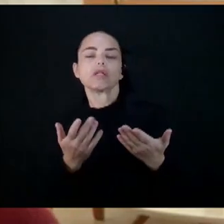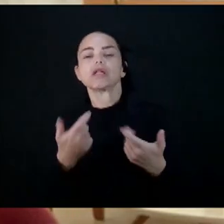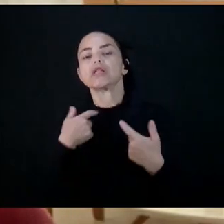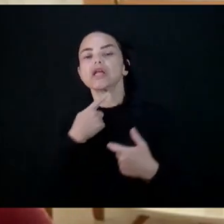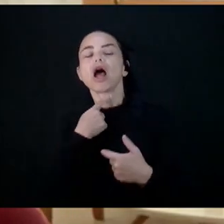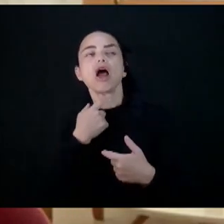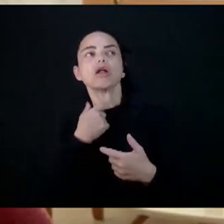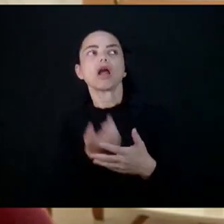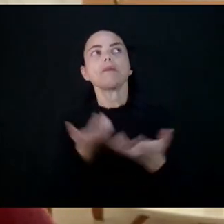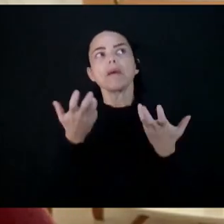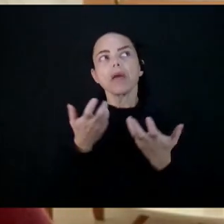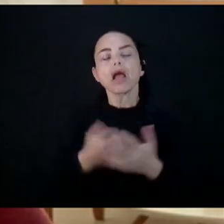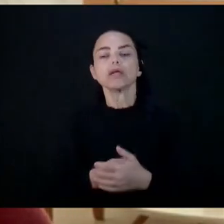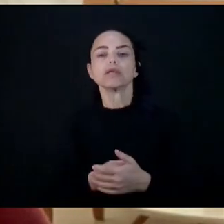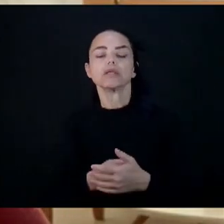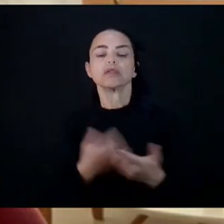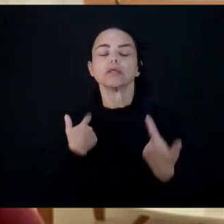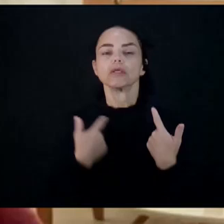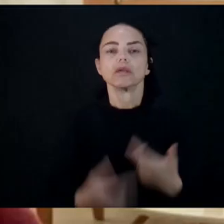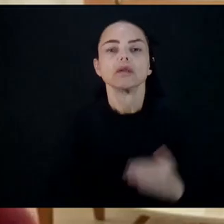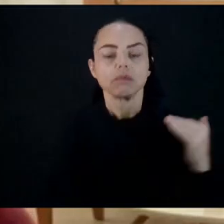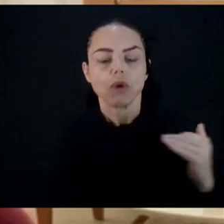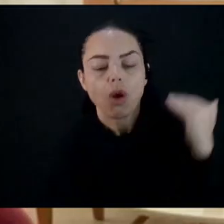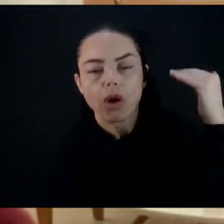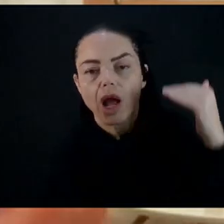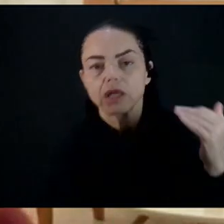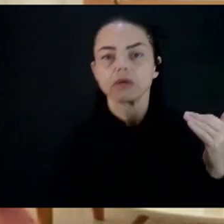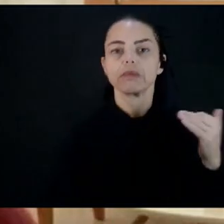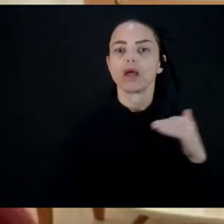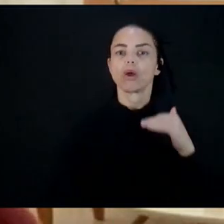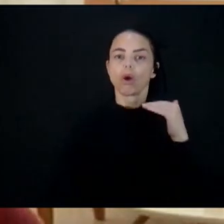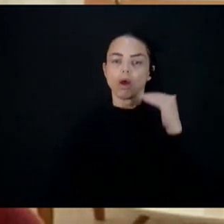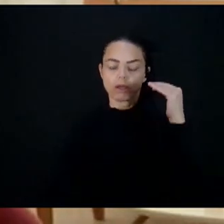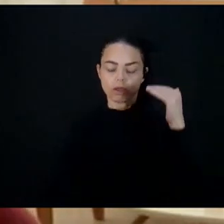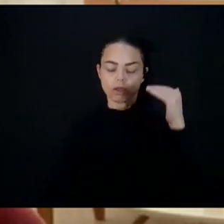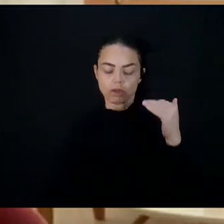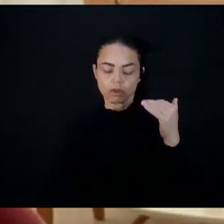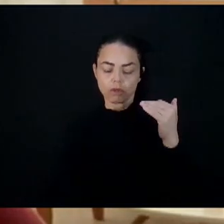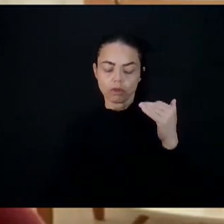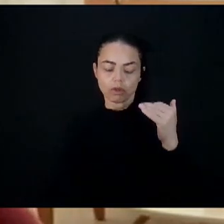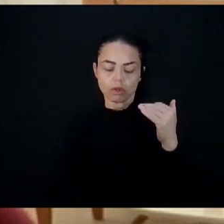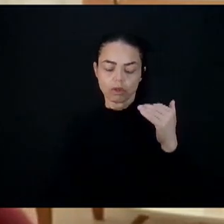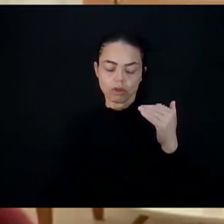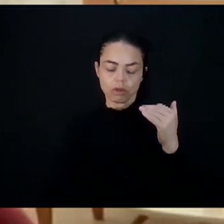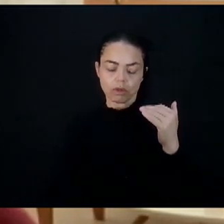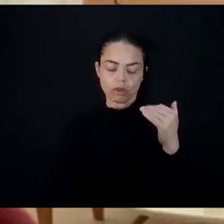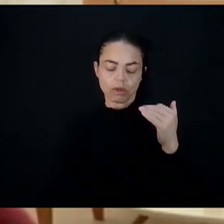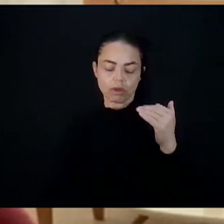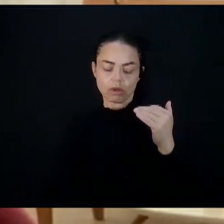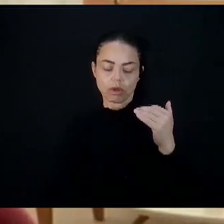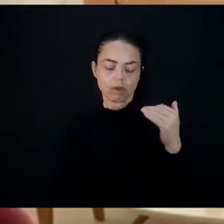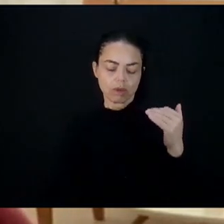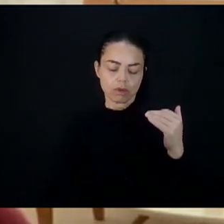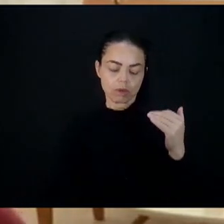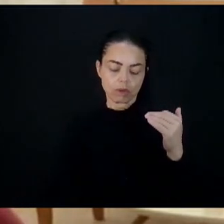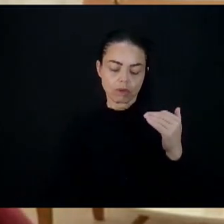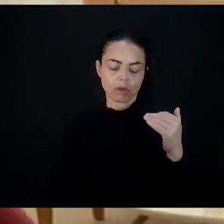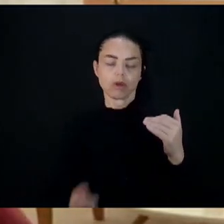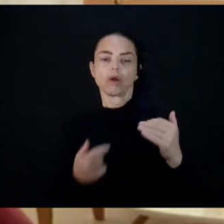que nós estamos falando aqui de maiores de idade, vamos deixar muito claro aqui, ninguém está relacionando nada menor de idade, a partir de 18